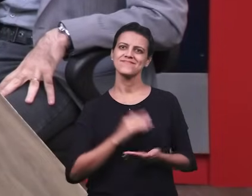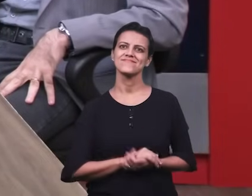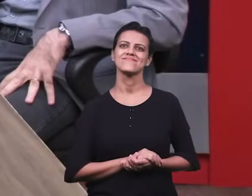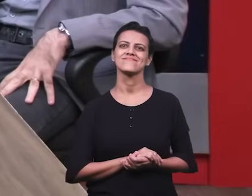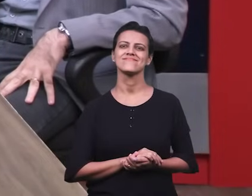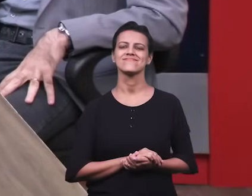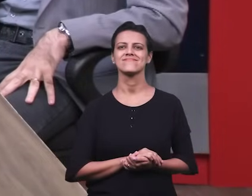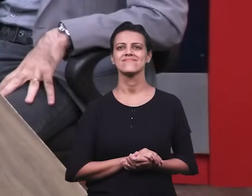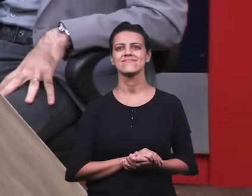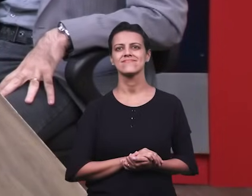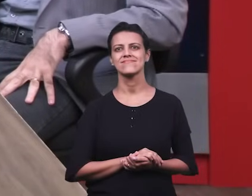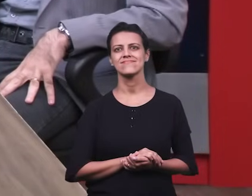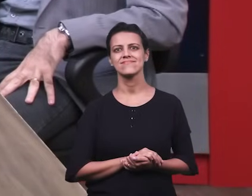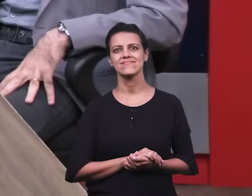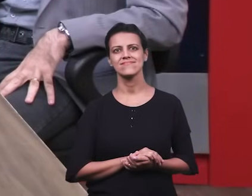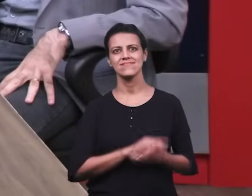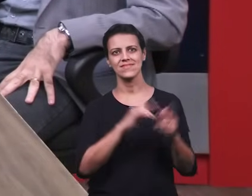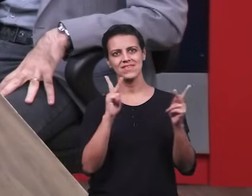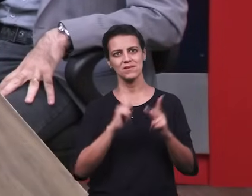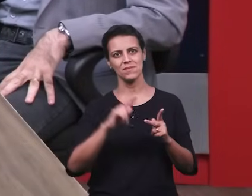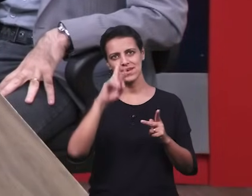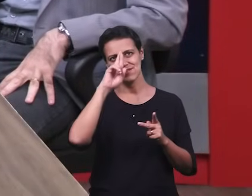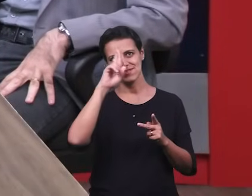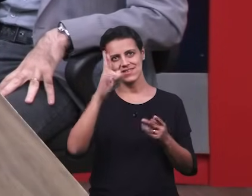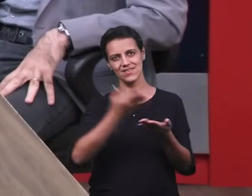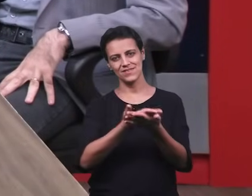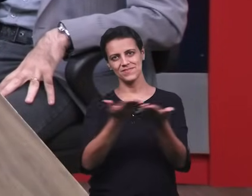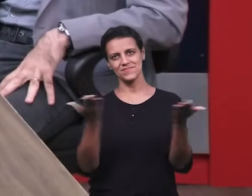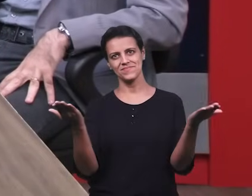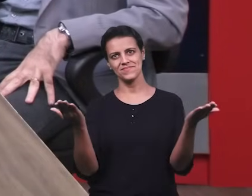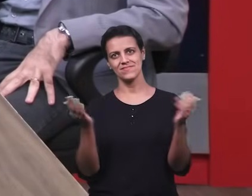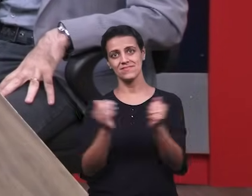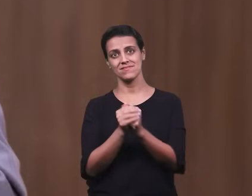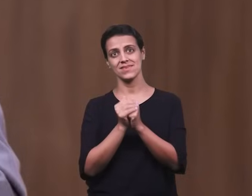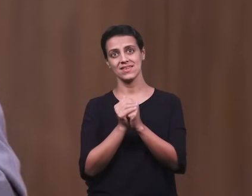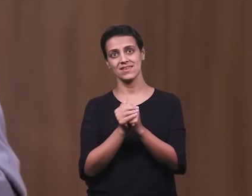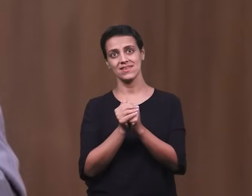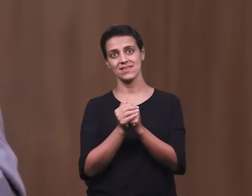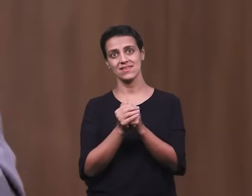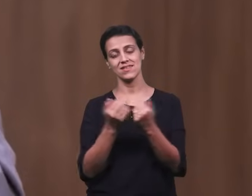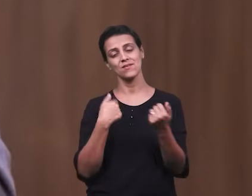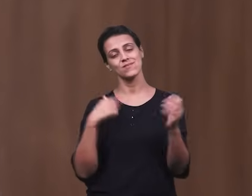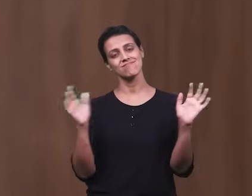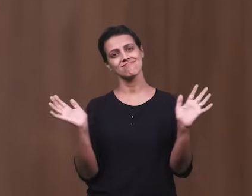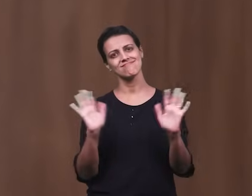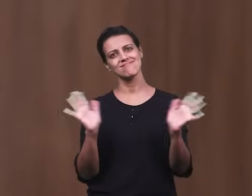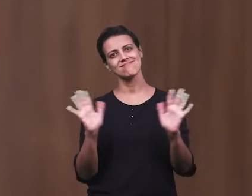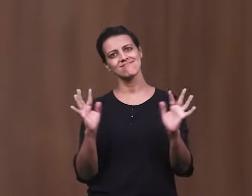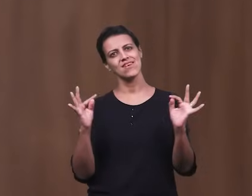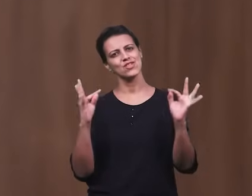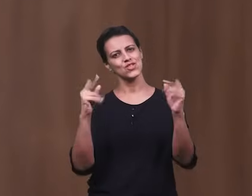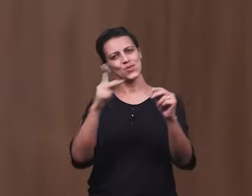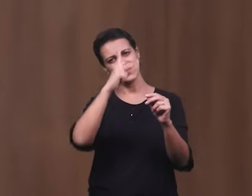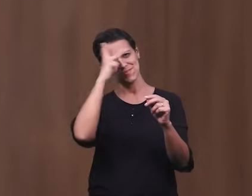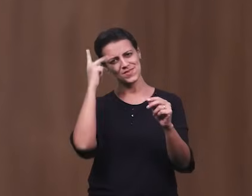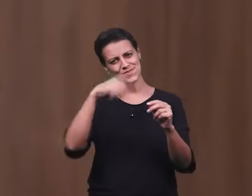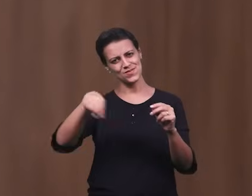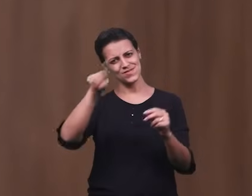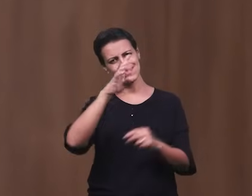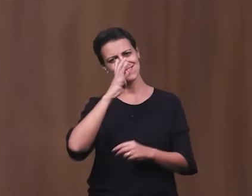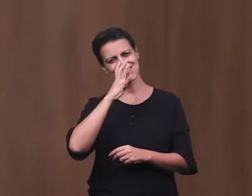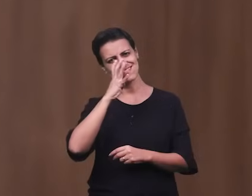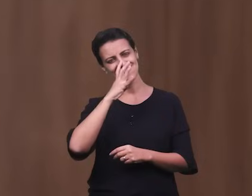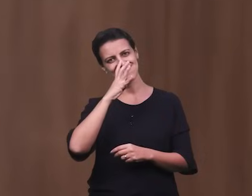bem-vindo aqui ao programa Ciência e Fé. A paz do Senhor, irmãos. Amém. Eu quero, então, despedir de todos aqueles que nos